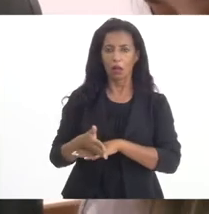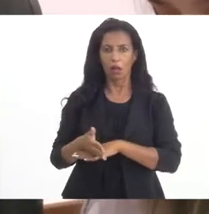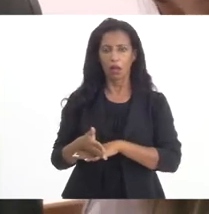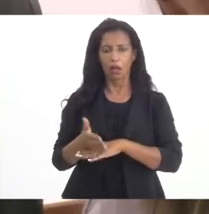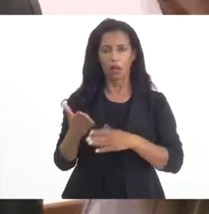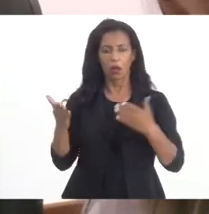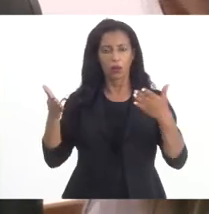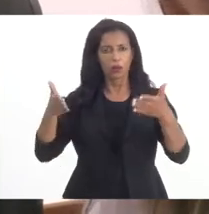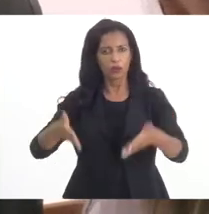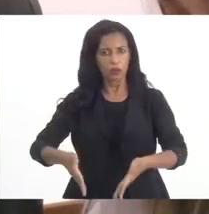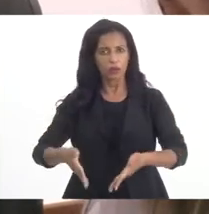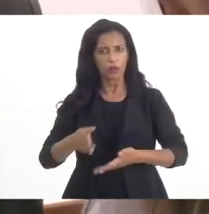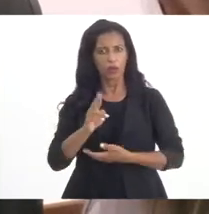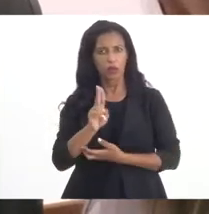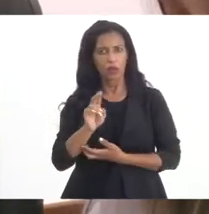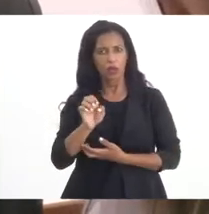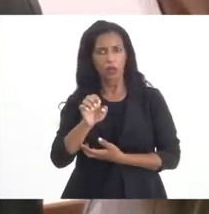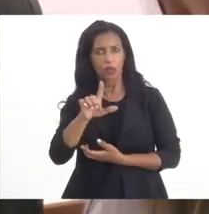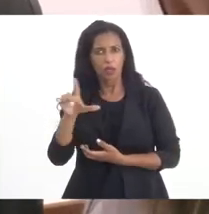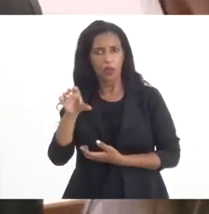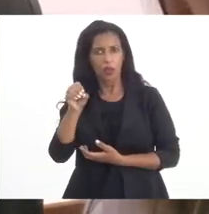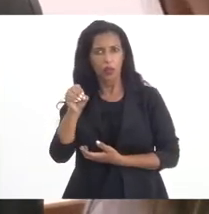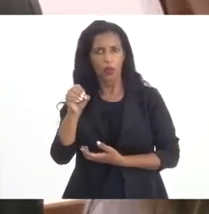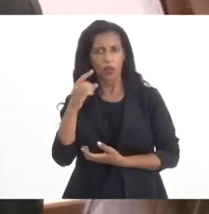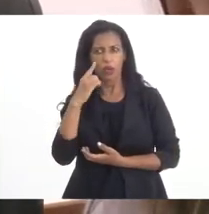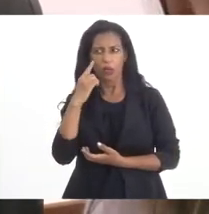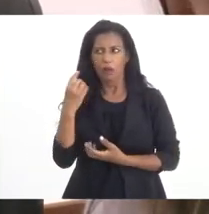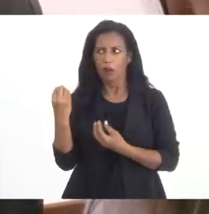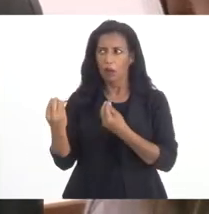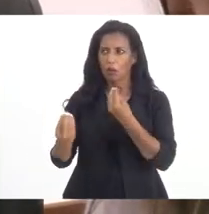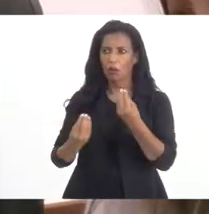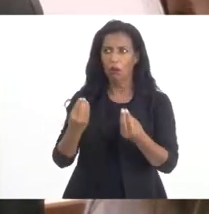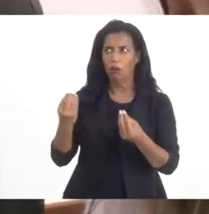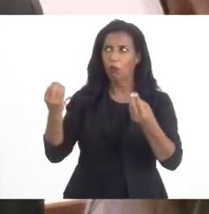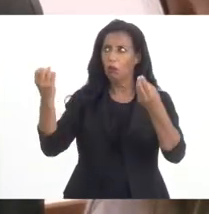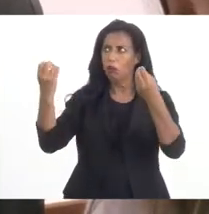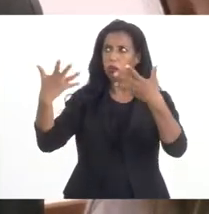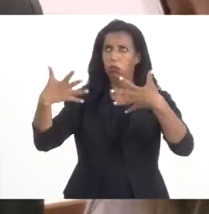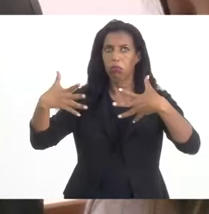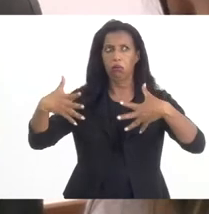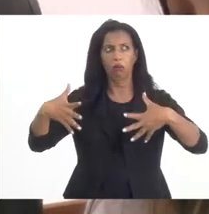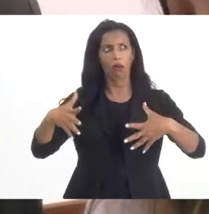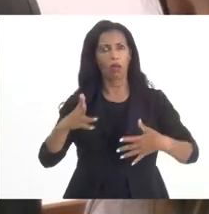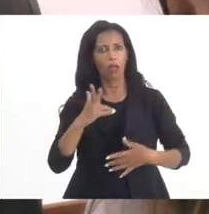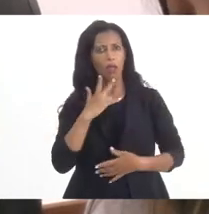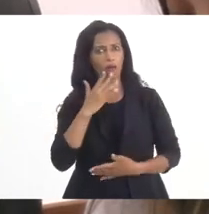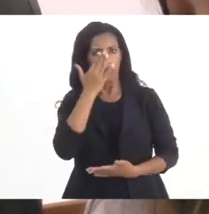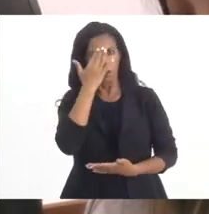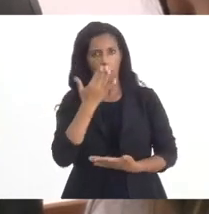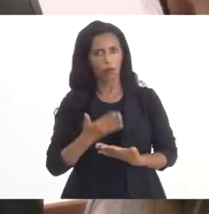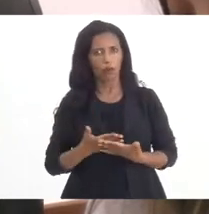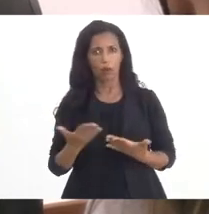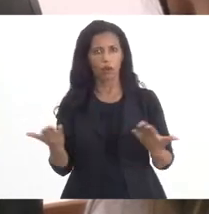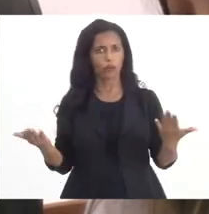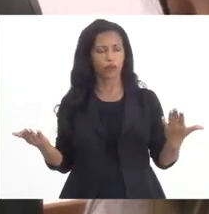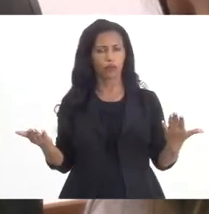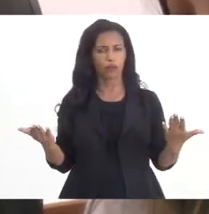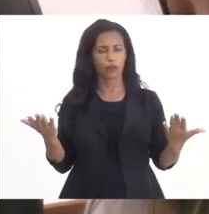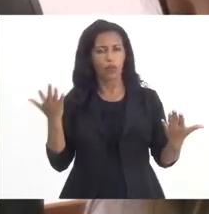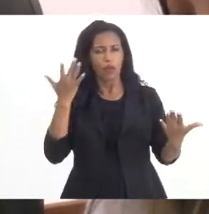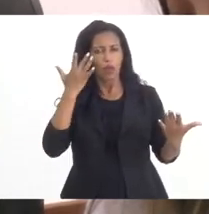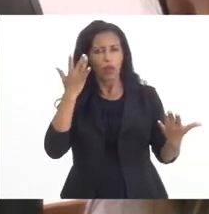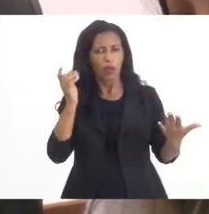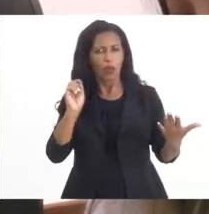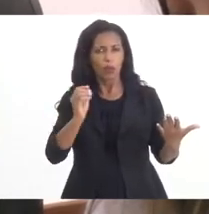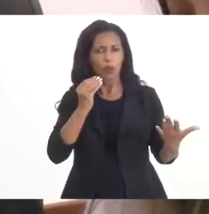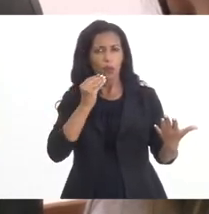quando eu cheguei na UESO e eu vi como que ela estava caída, eu falei, gente, não acredito. Eu achei, né, que